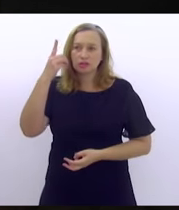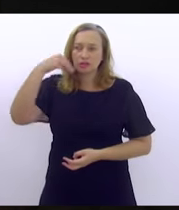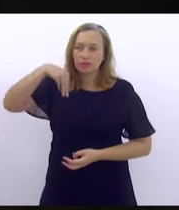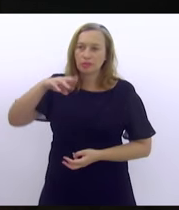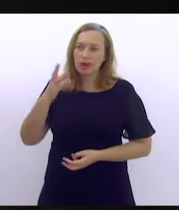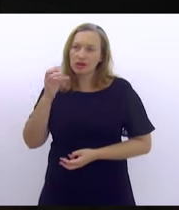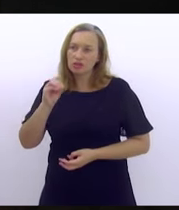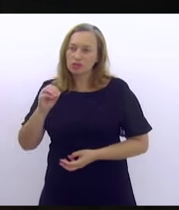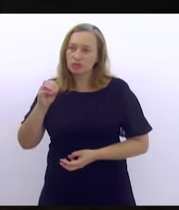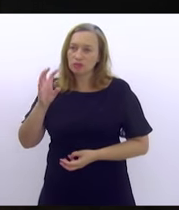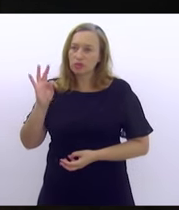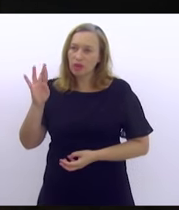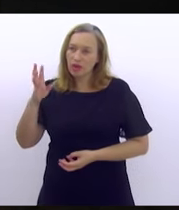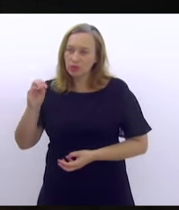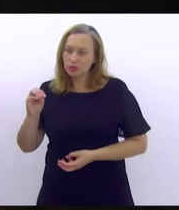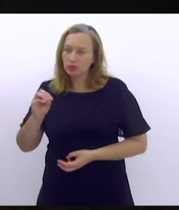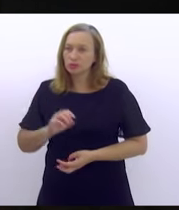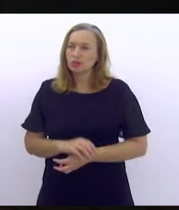Márcio Gualberto.